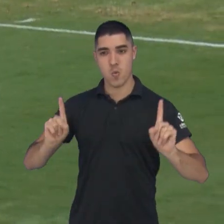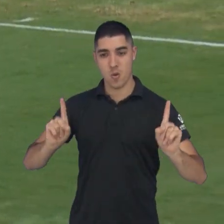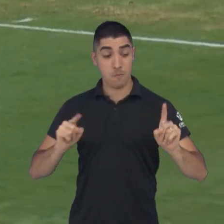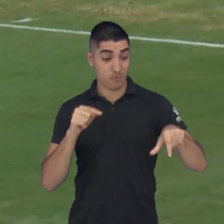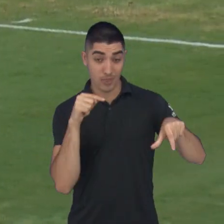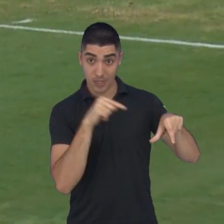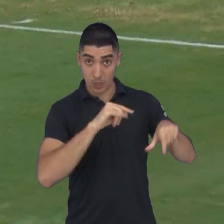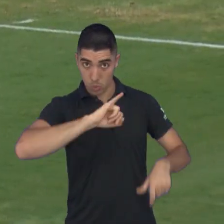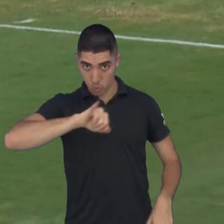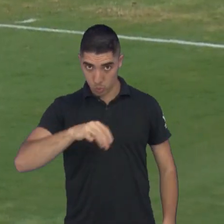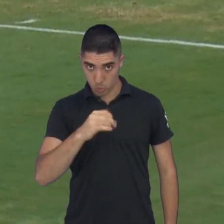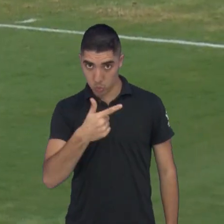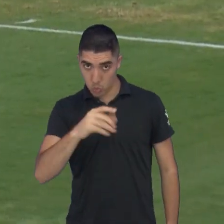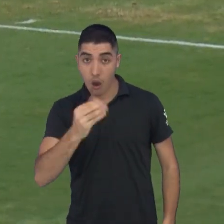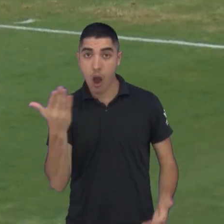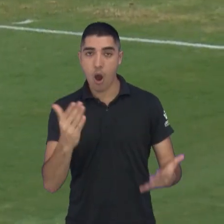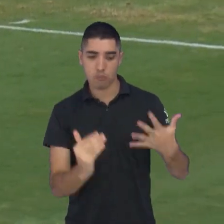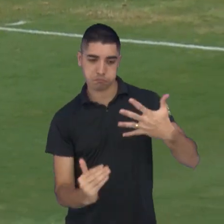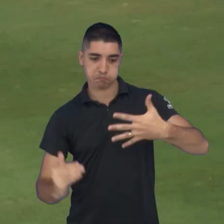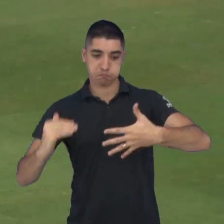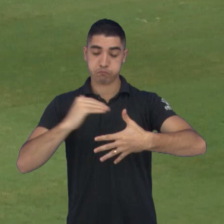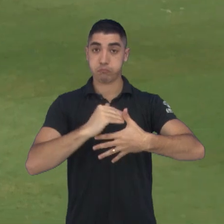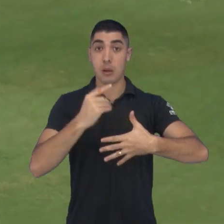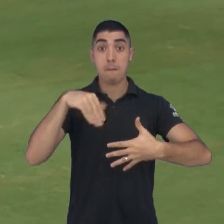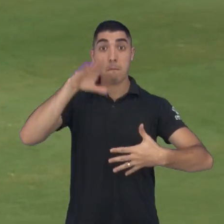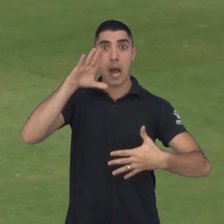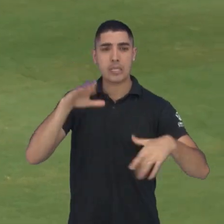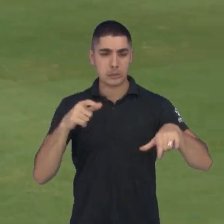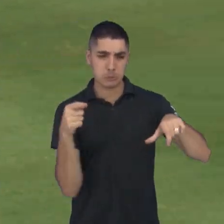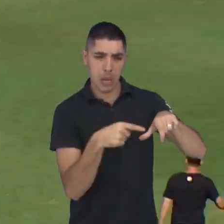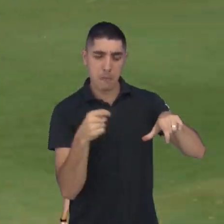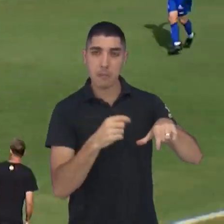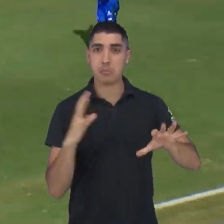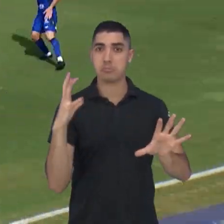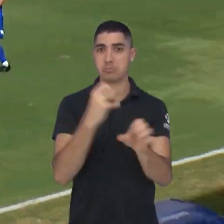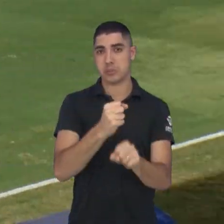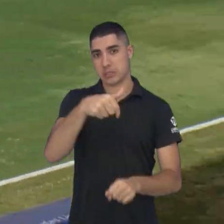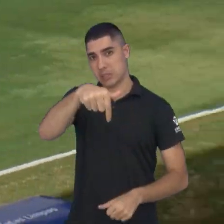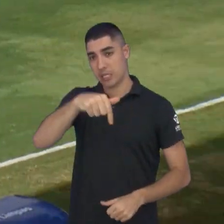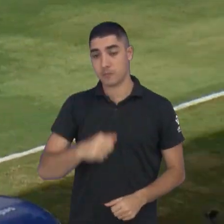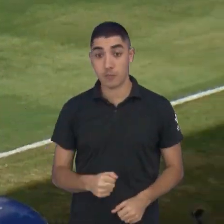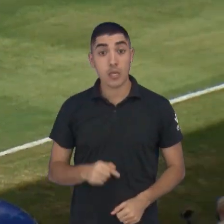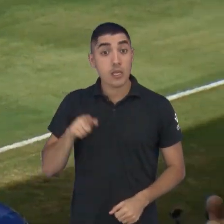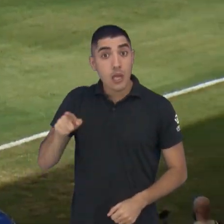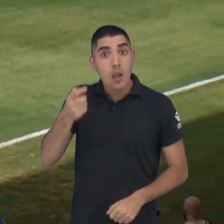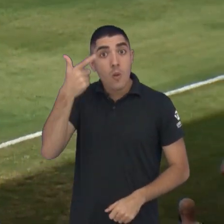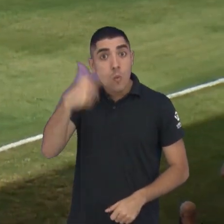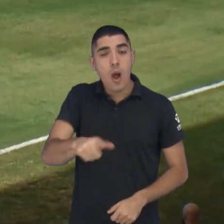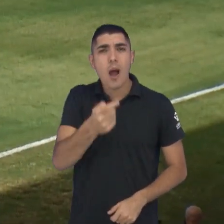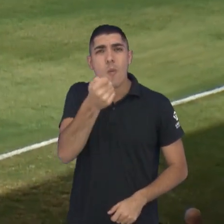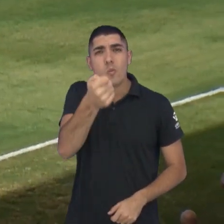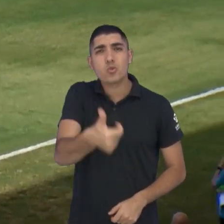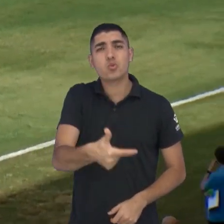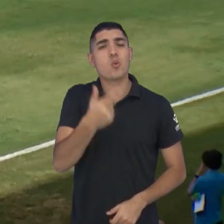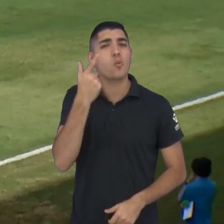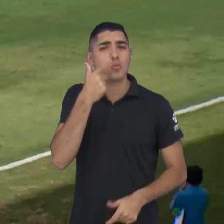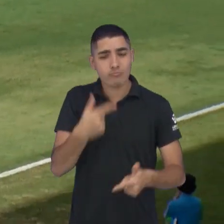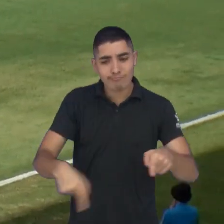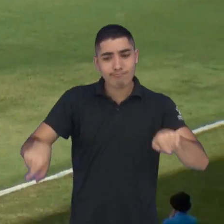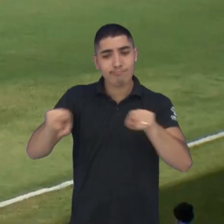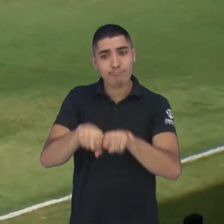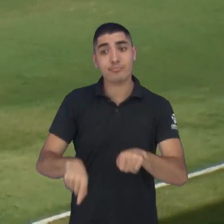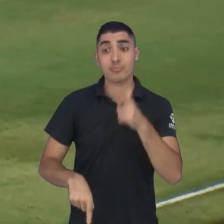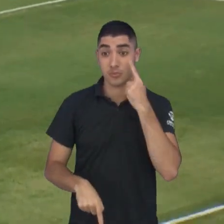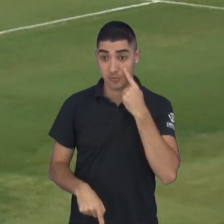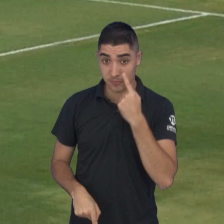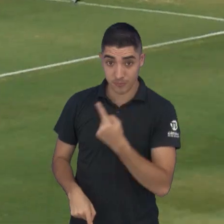isolado da competição com 7 gols. E ele poderia ter aumentado essa marca. Após jogada pela direita, Léo